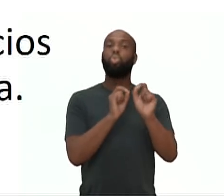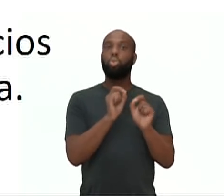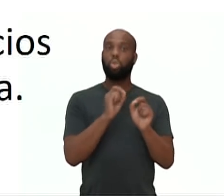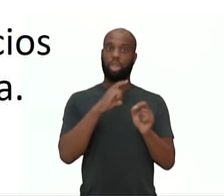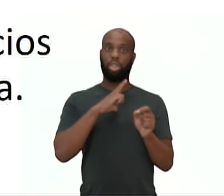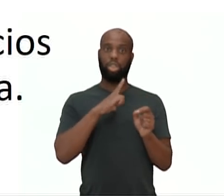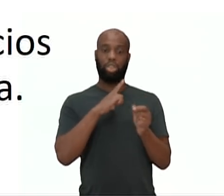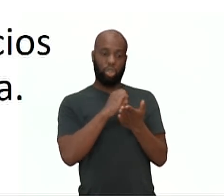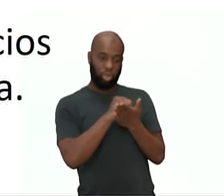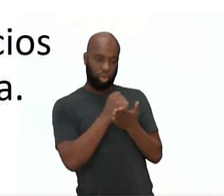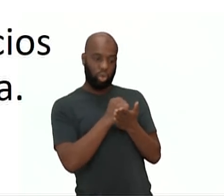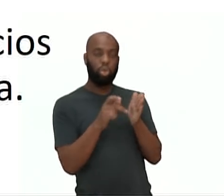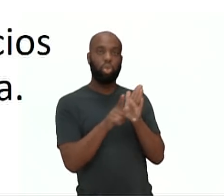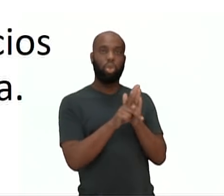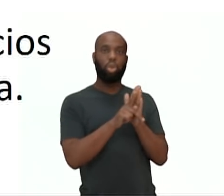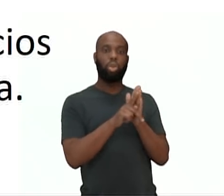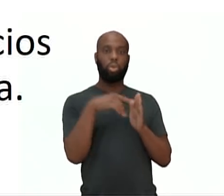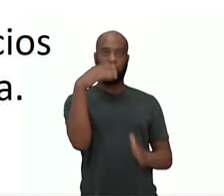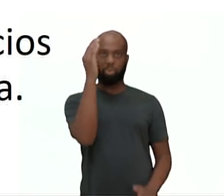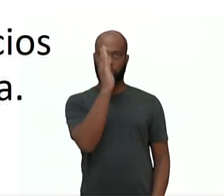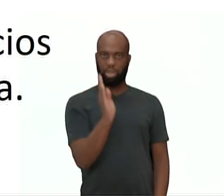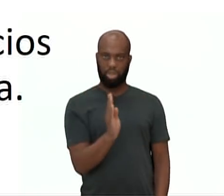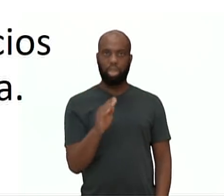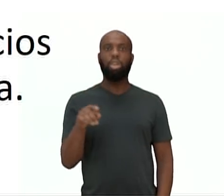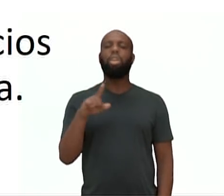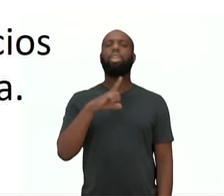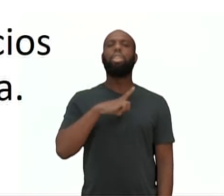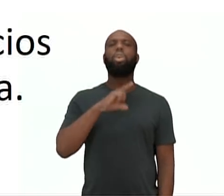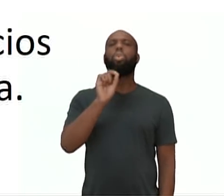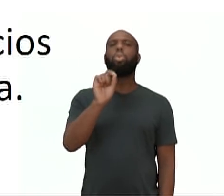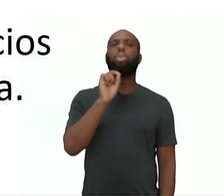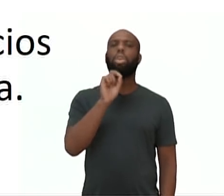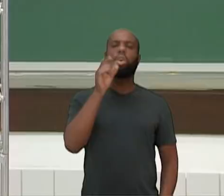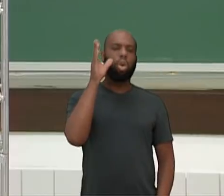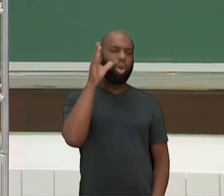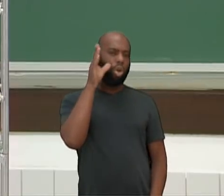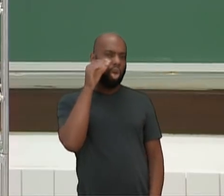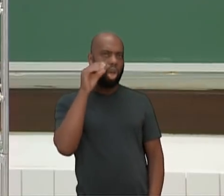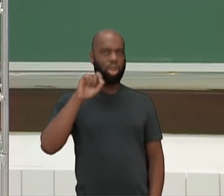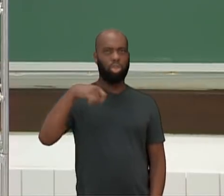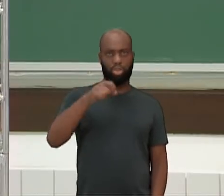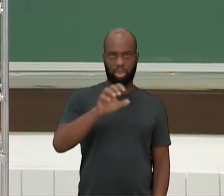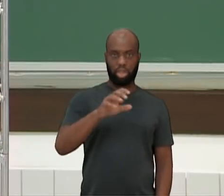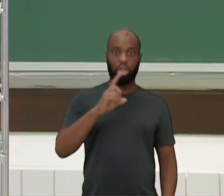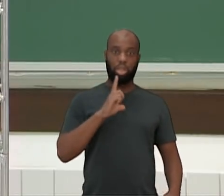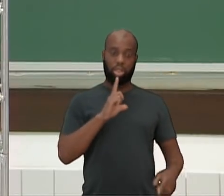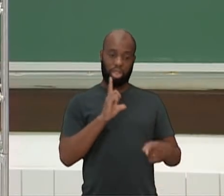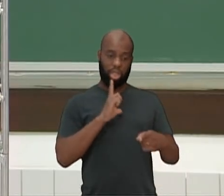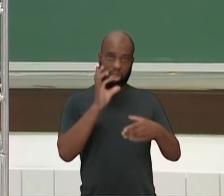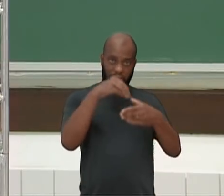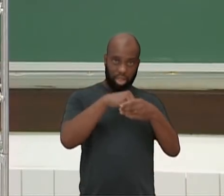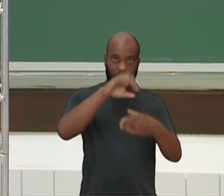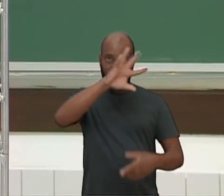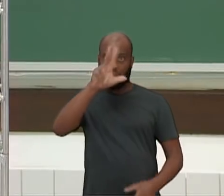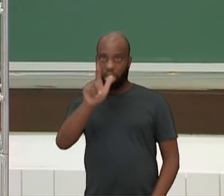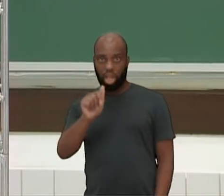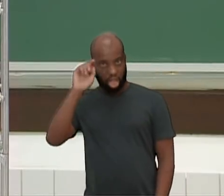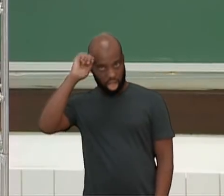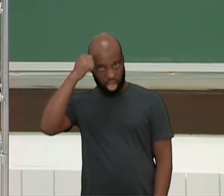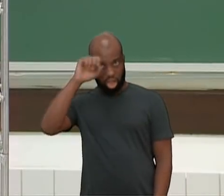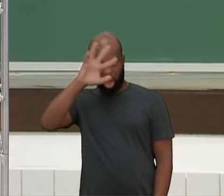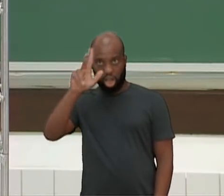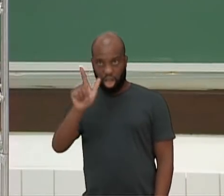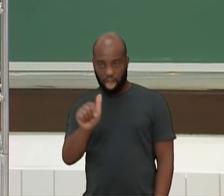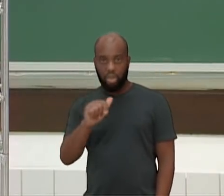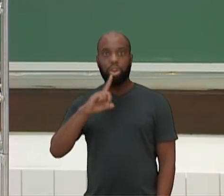lá sobre uma curiosidade até dos jogos, que lá na África eles